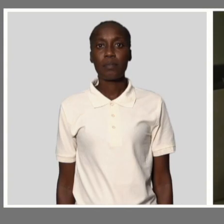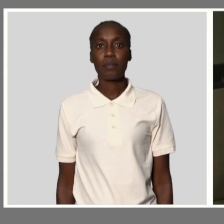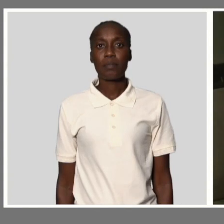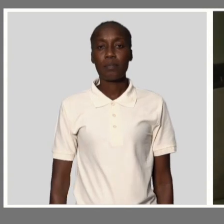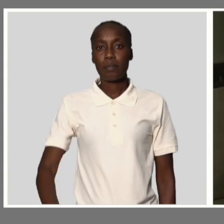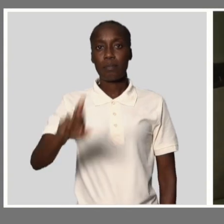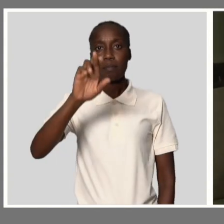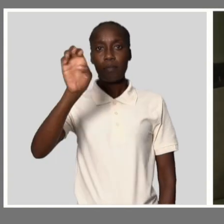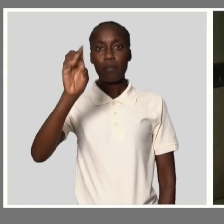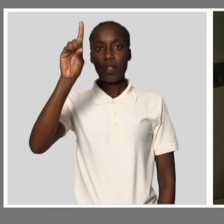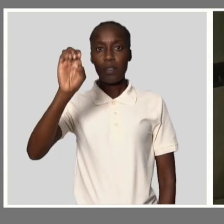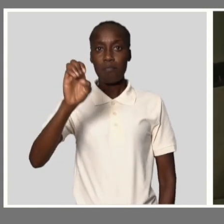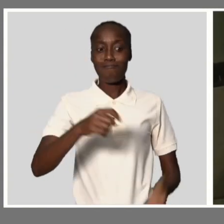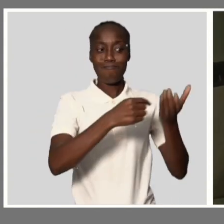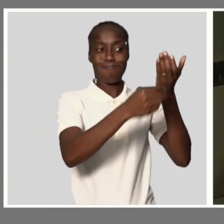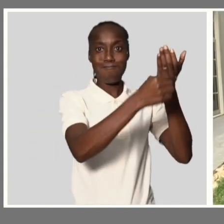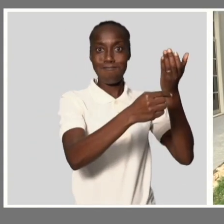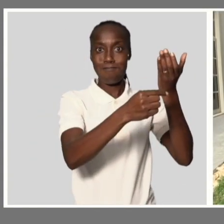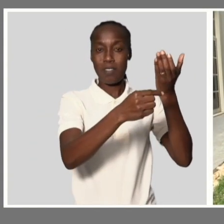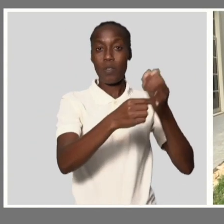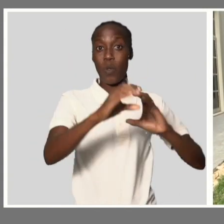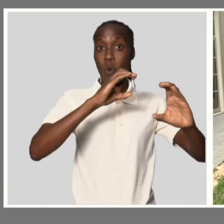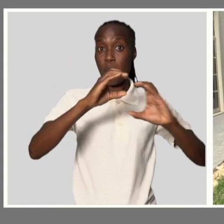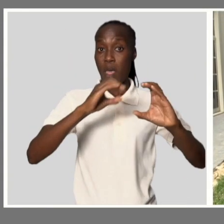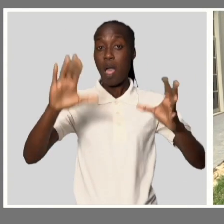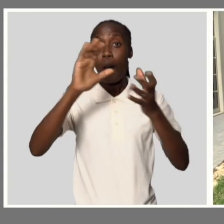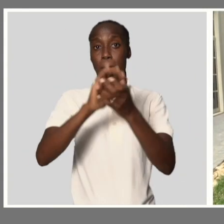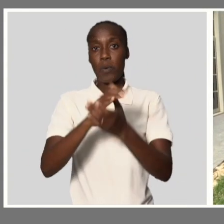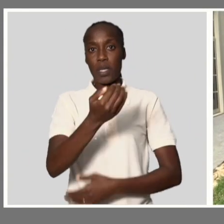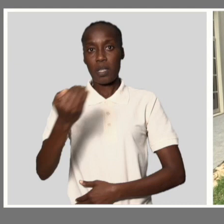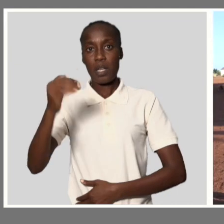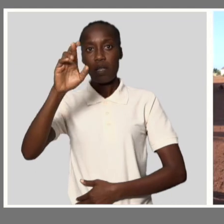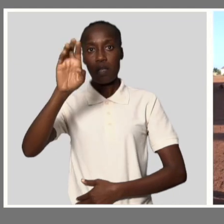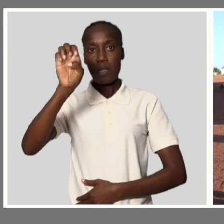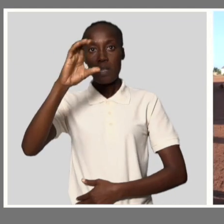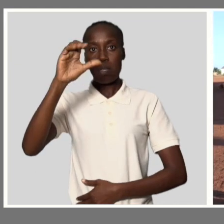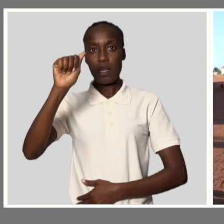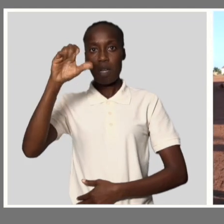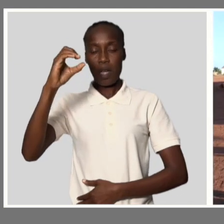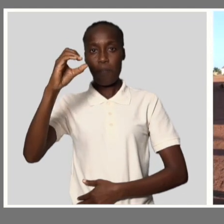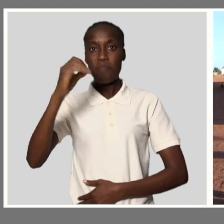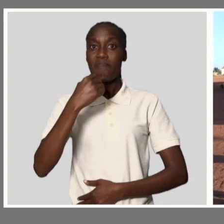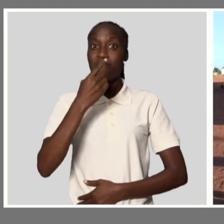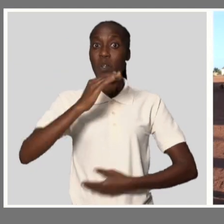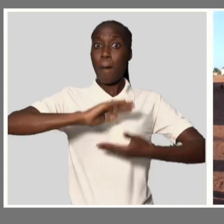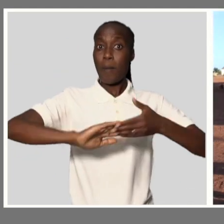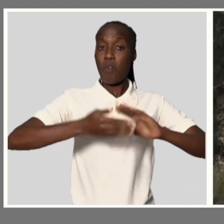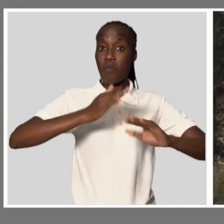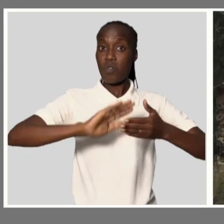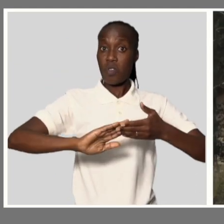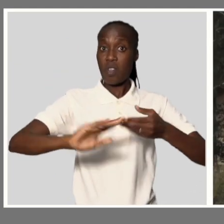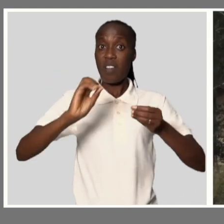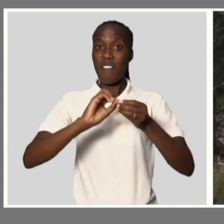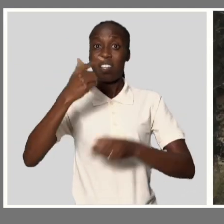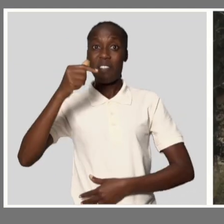A rede de comunicadores Amigos da Criança RECAC considera que o modelo de aulas televisivas e radiofónicas